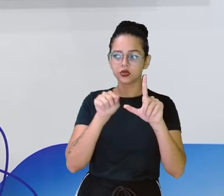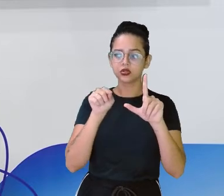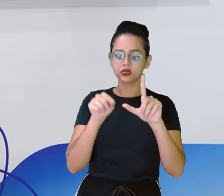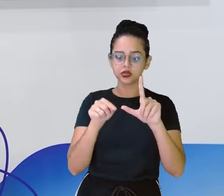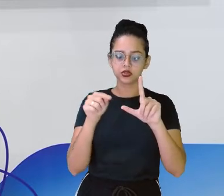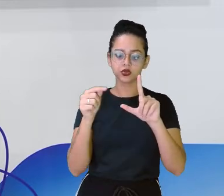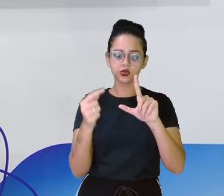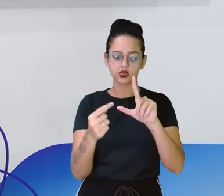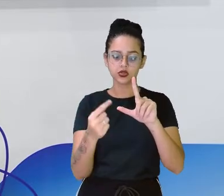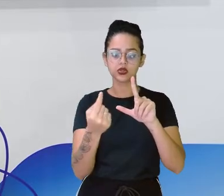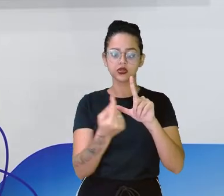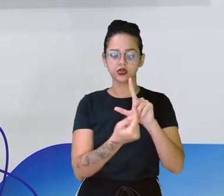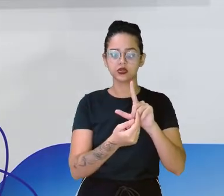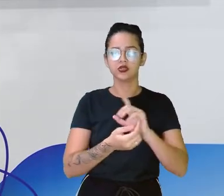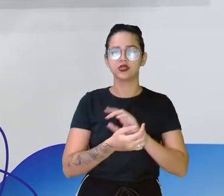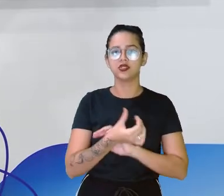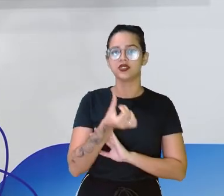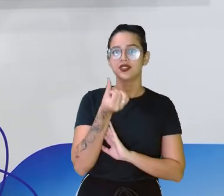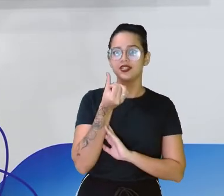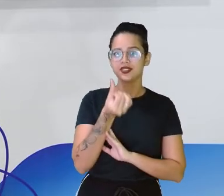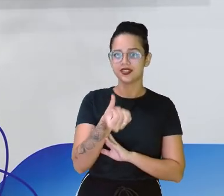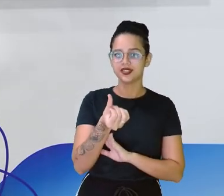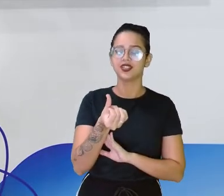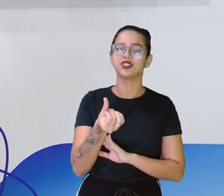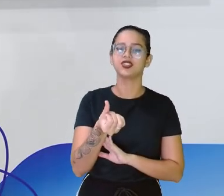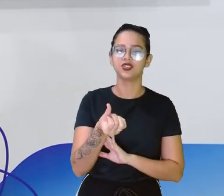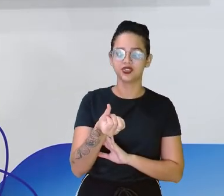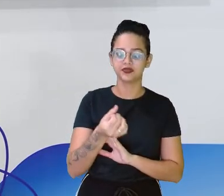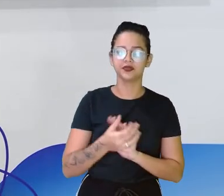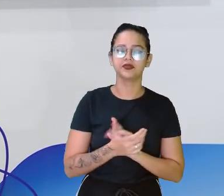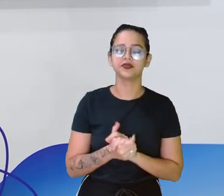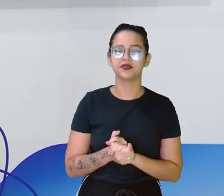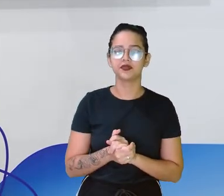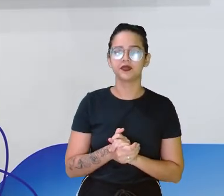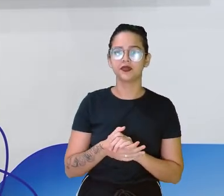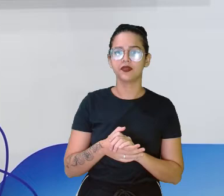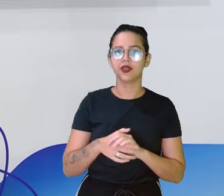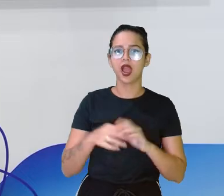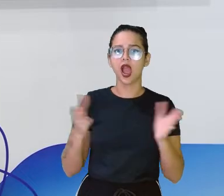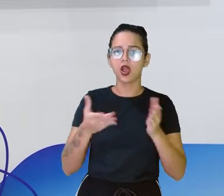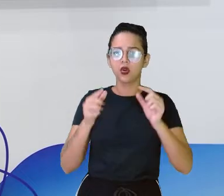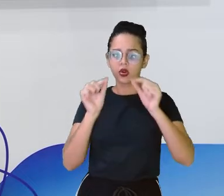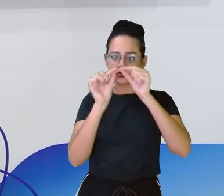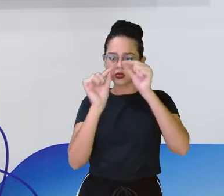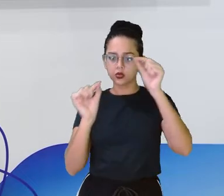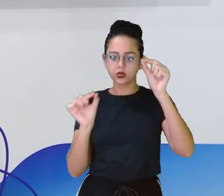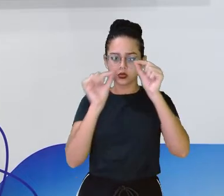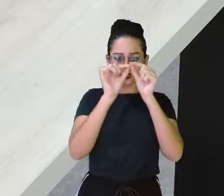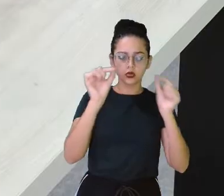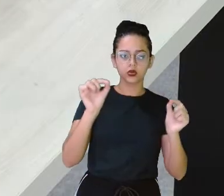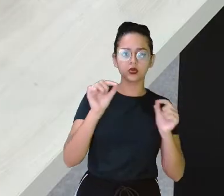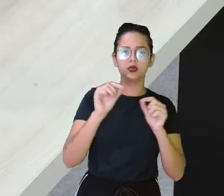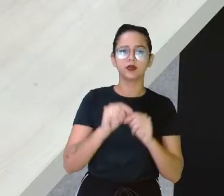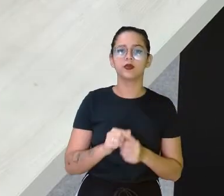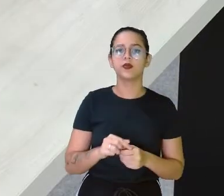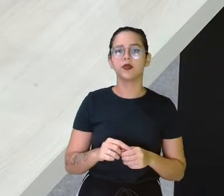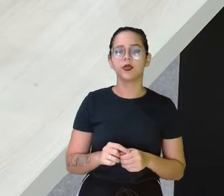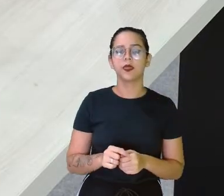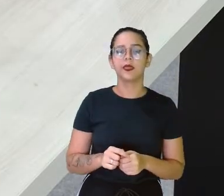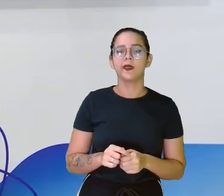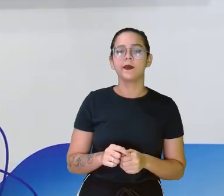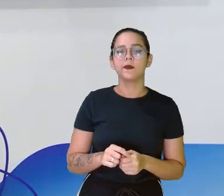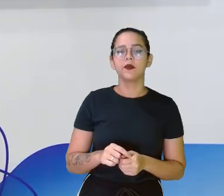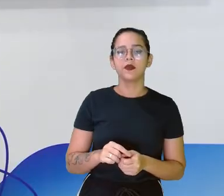3, 4, 5, 6. 6 vértices. E as minhas arestas? 1, 2, 3, 4,